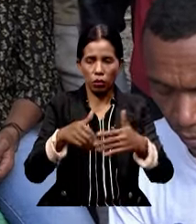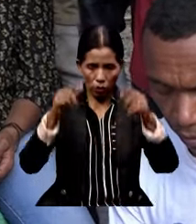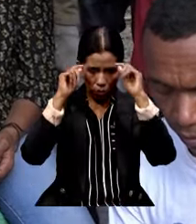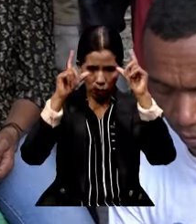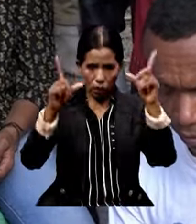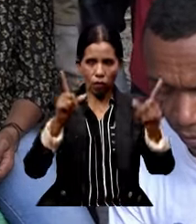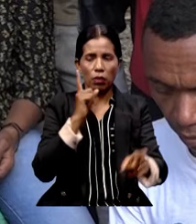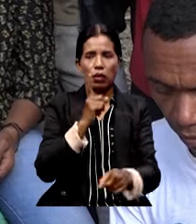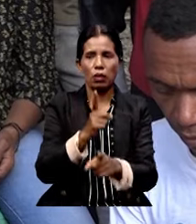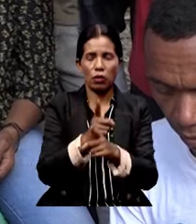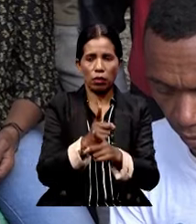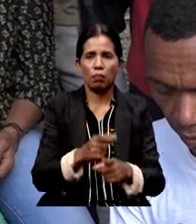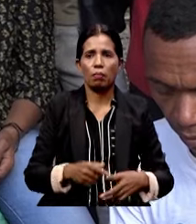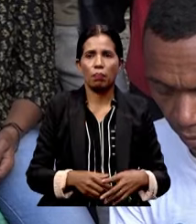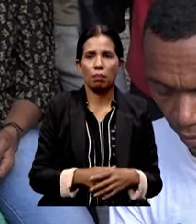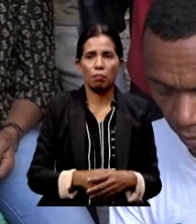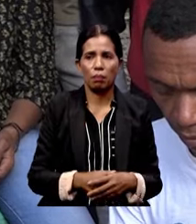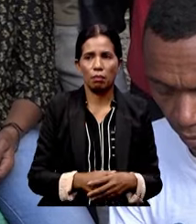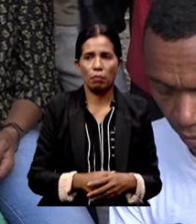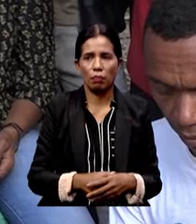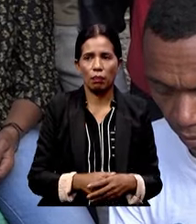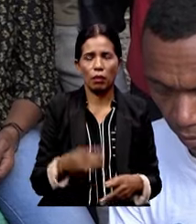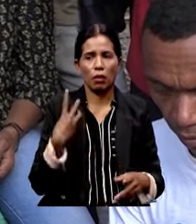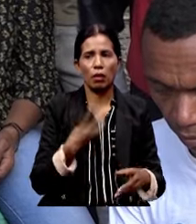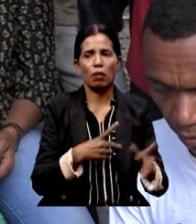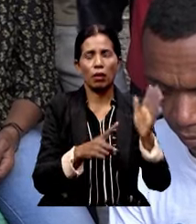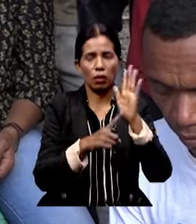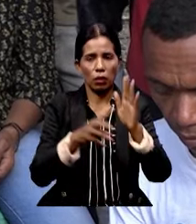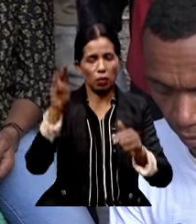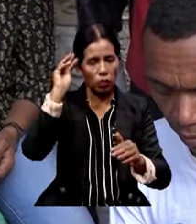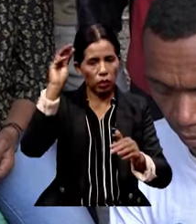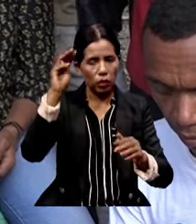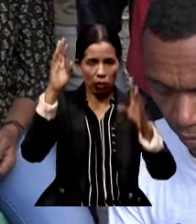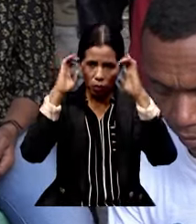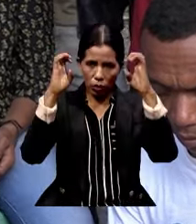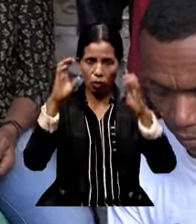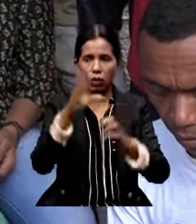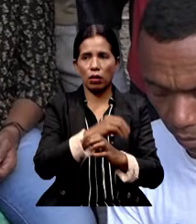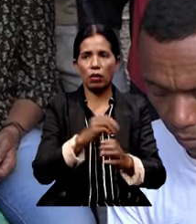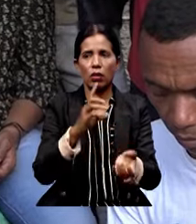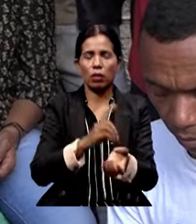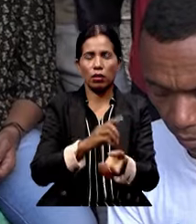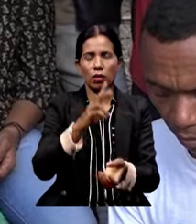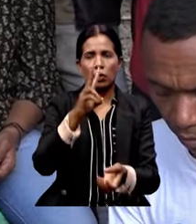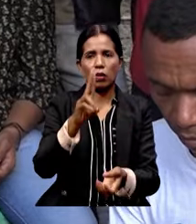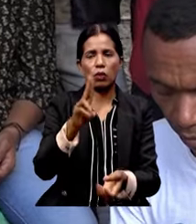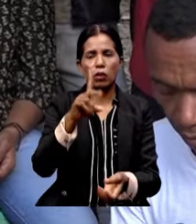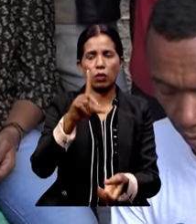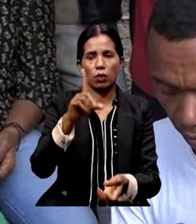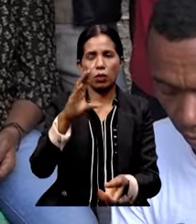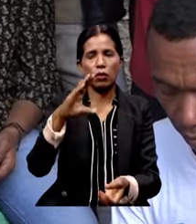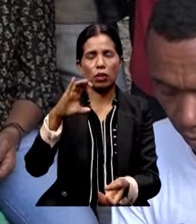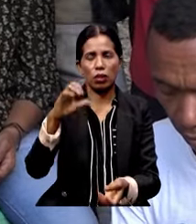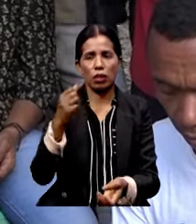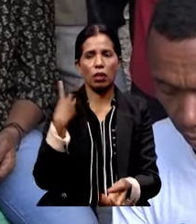lembra que justo na dala lembra a minha toba ministério através de doutor Dulce Bele halo programa de né